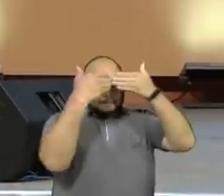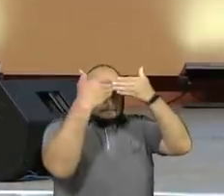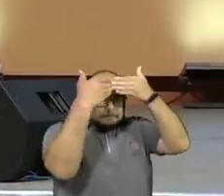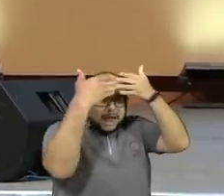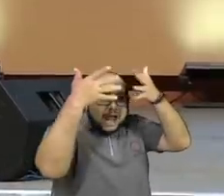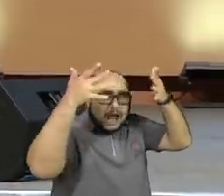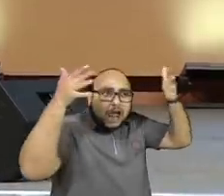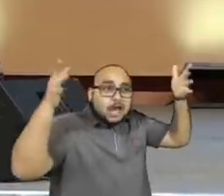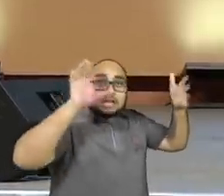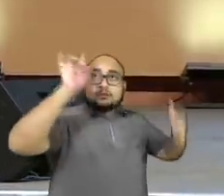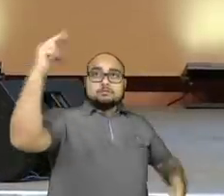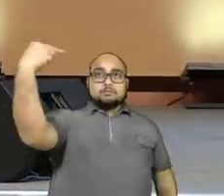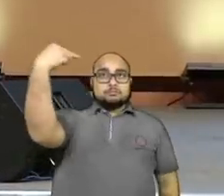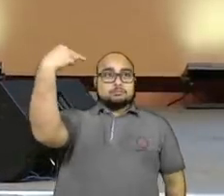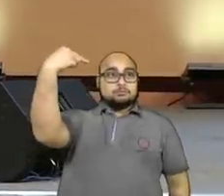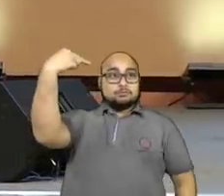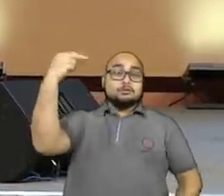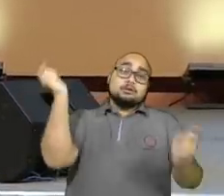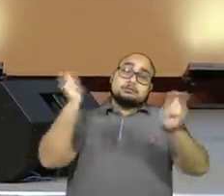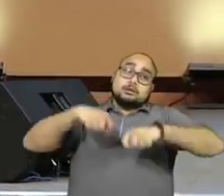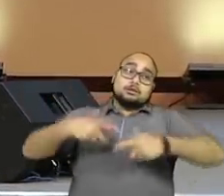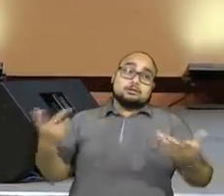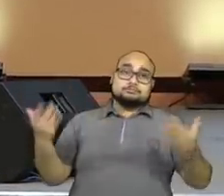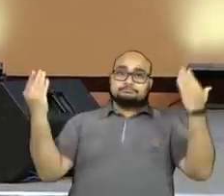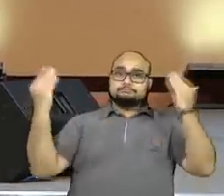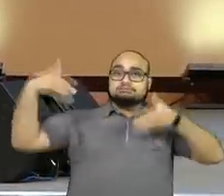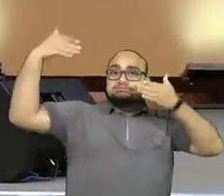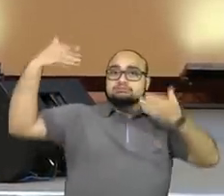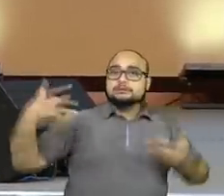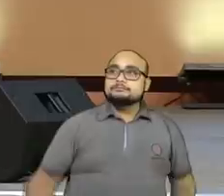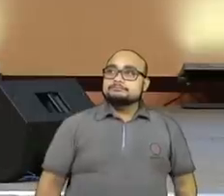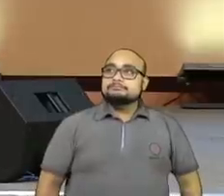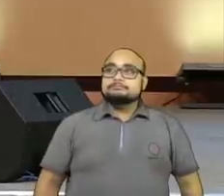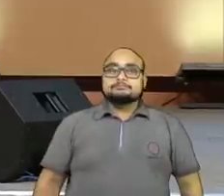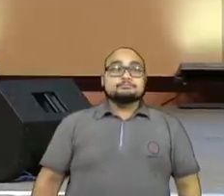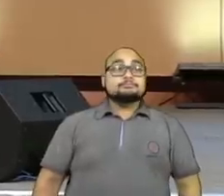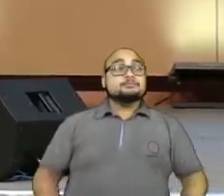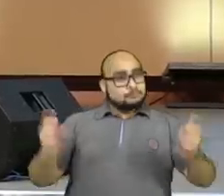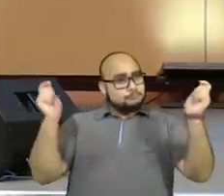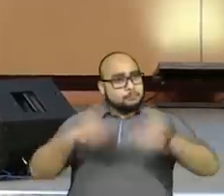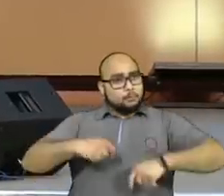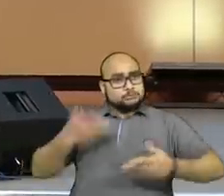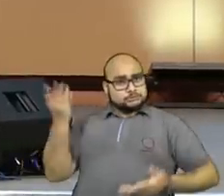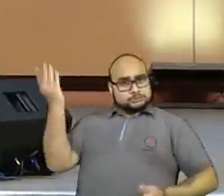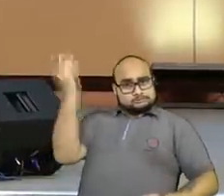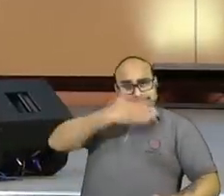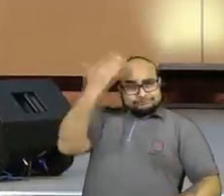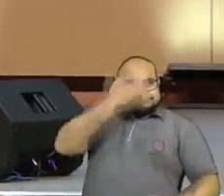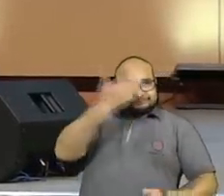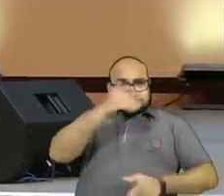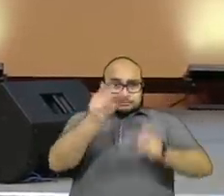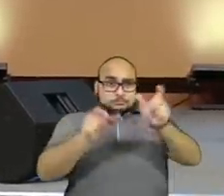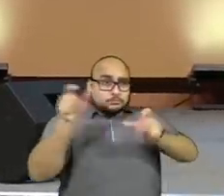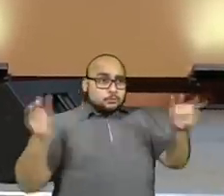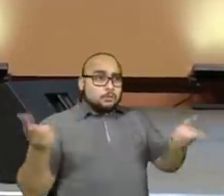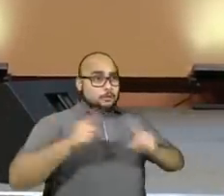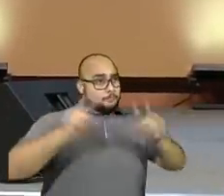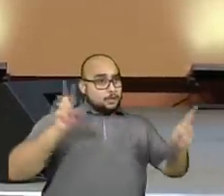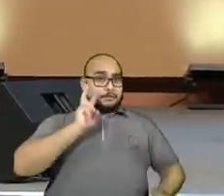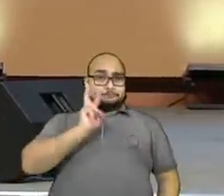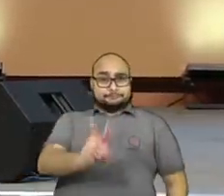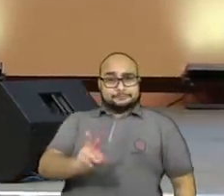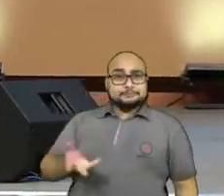olhos daquele com quem temos de dar conta. Então pode não ter ninguém vendo o que você está fazendo, mas Deus está vendo o tempo